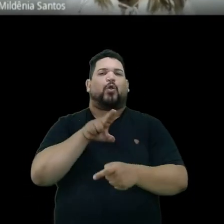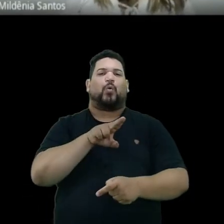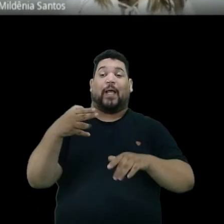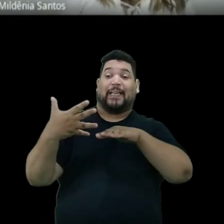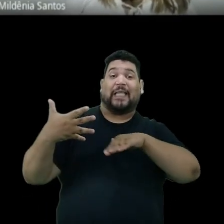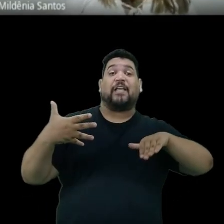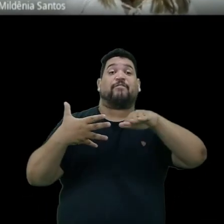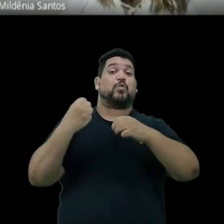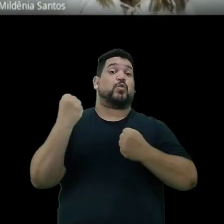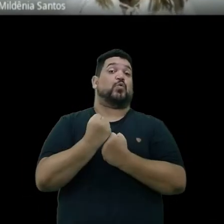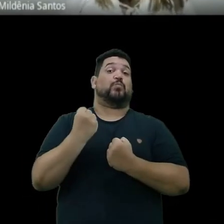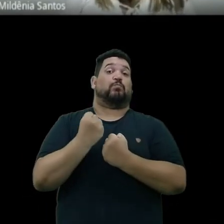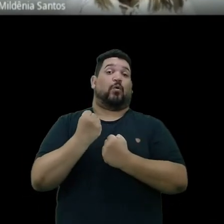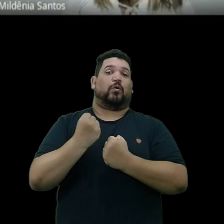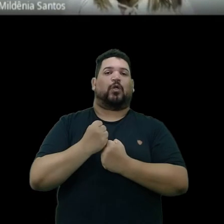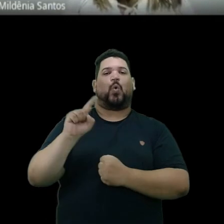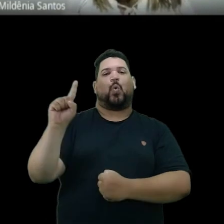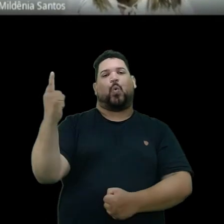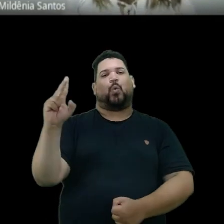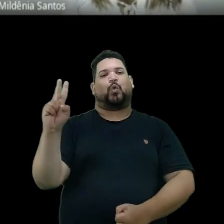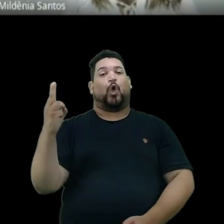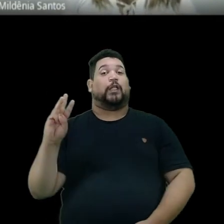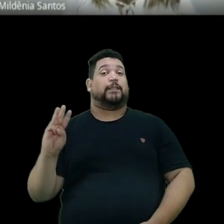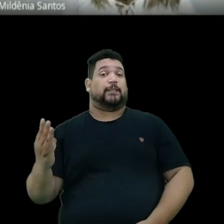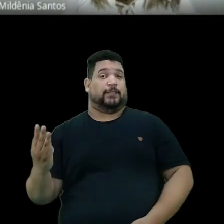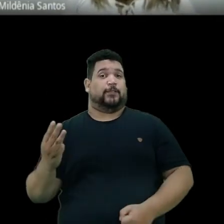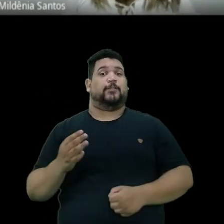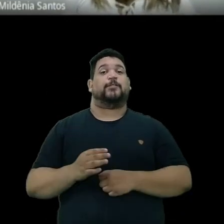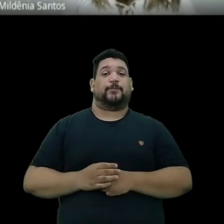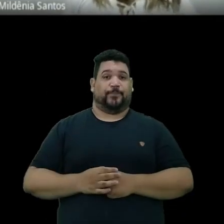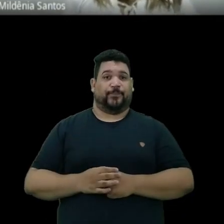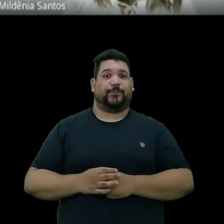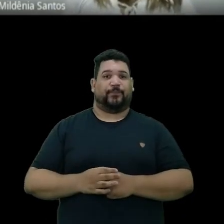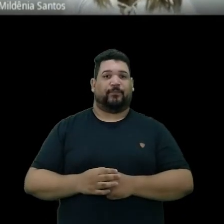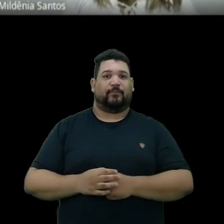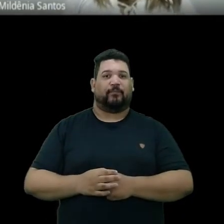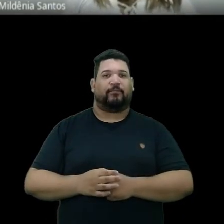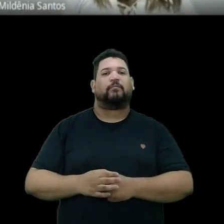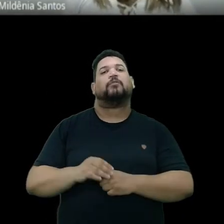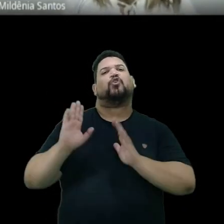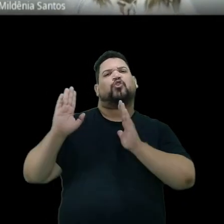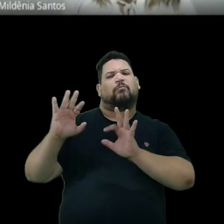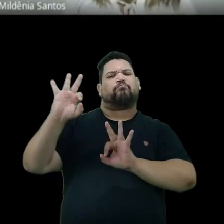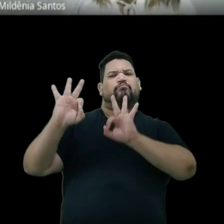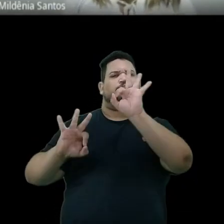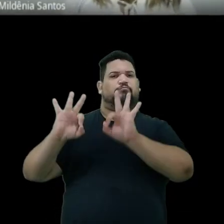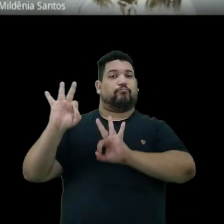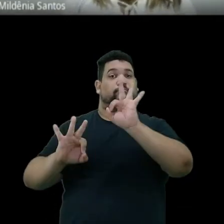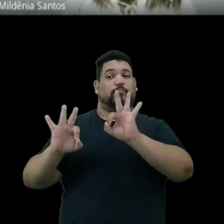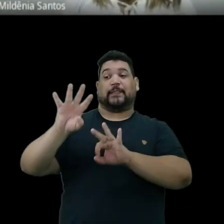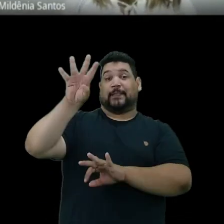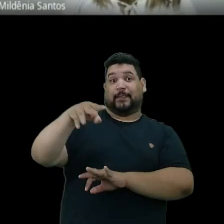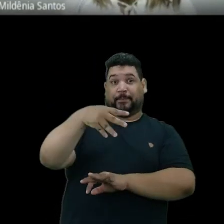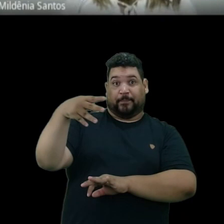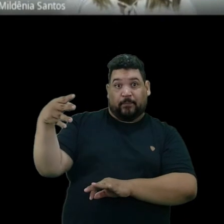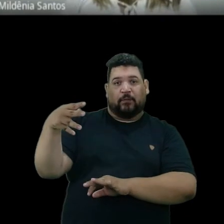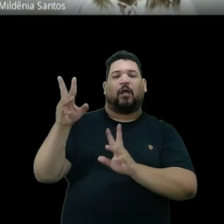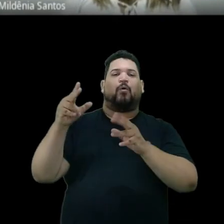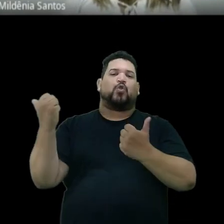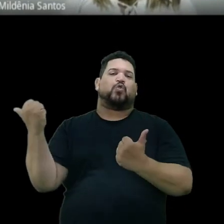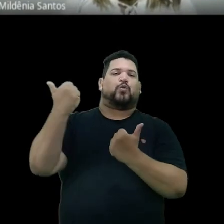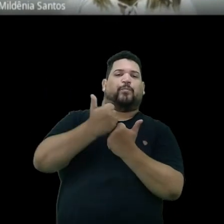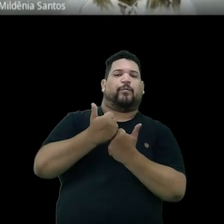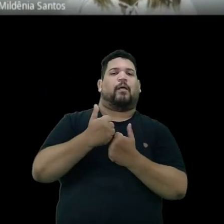suporte. Nível 1, nível 2 e nível 3. Que foi o que chegou para substituir o que a gente